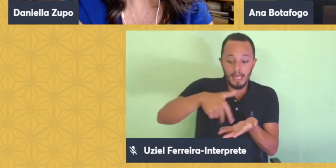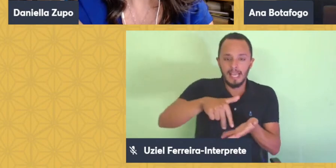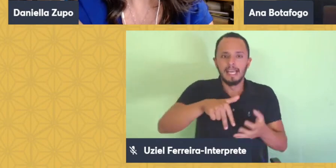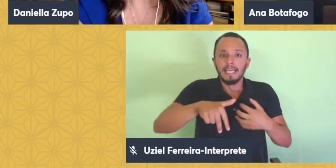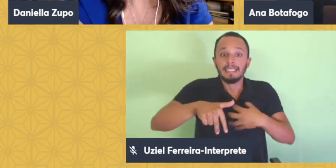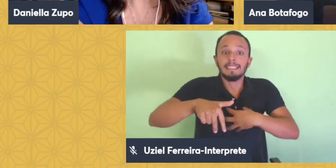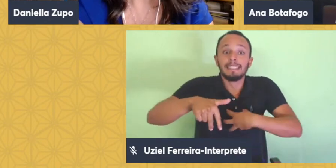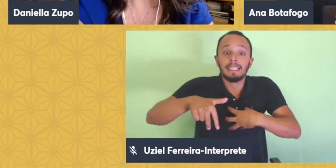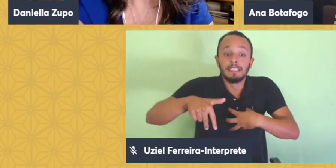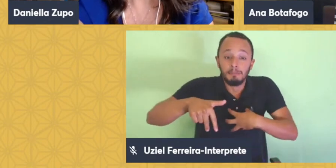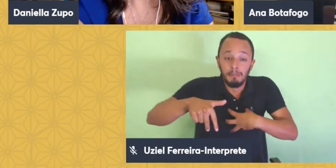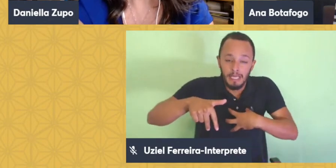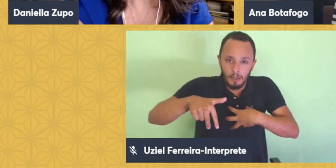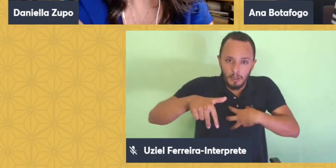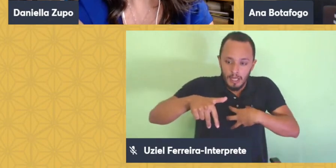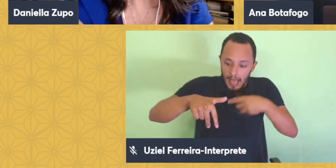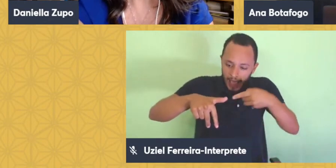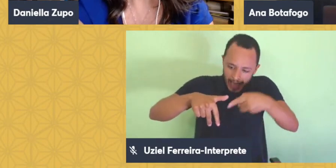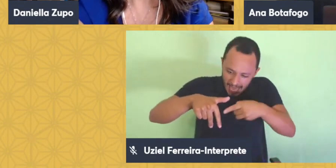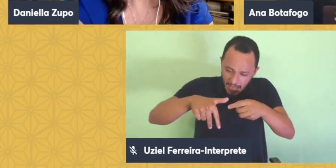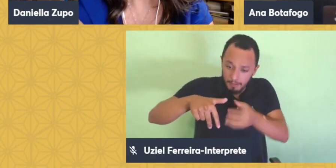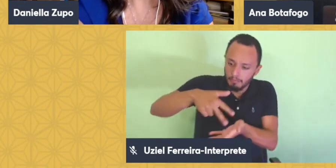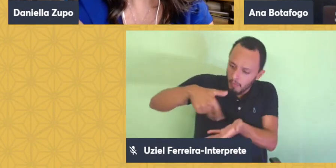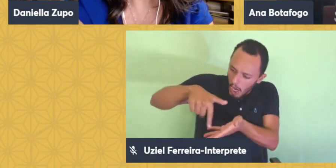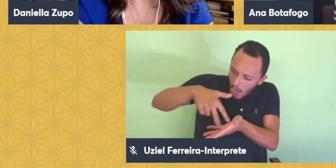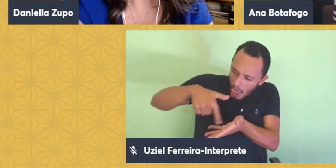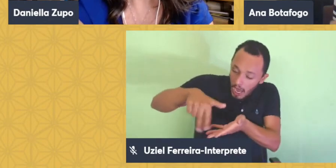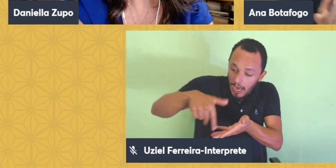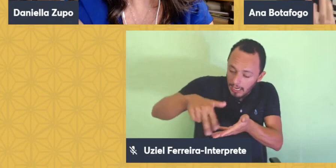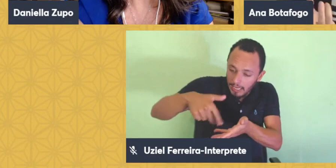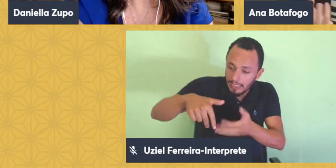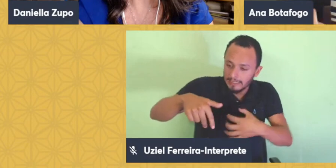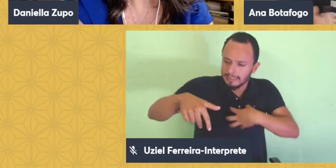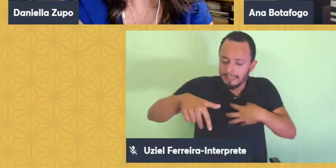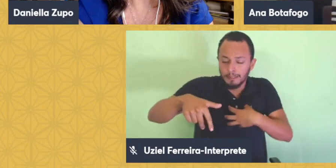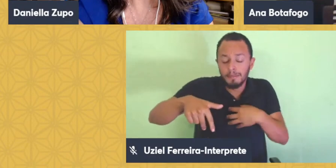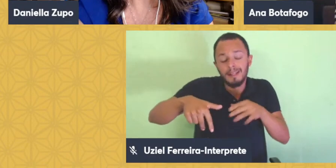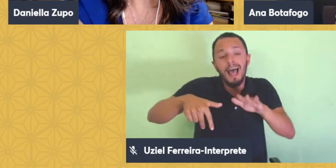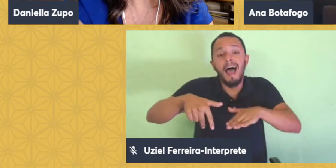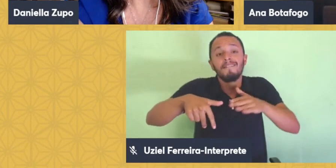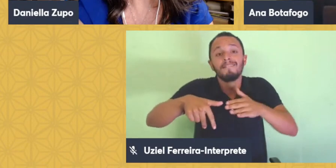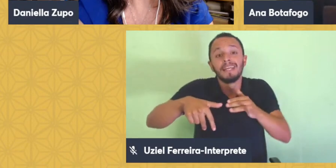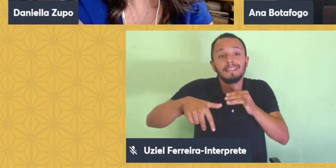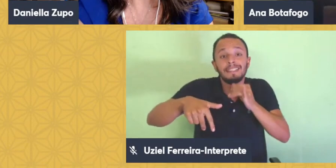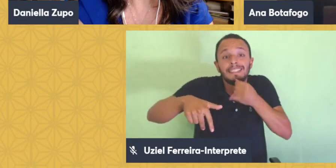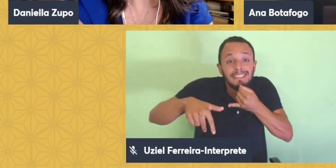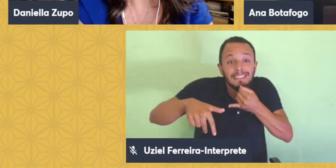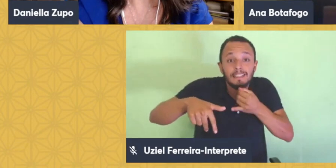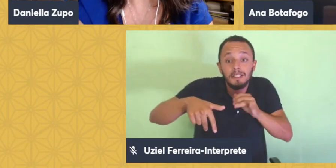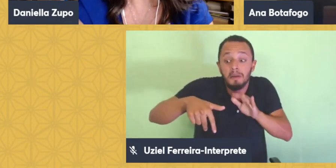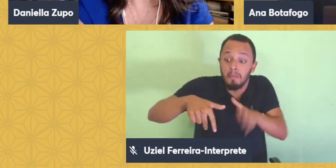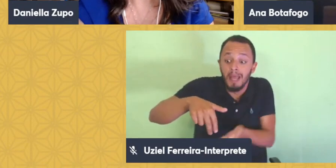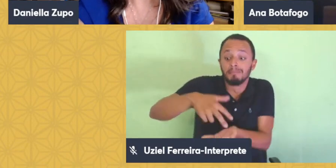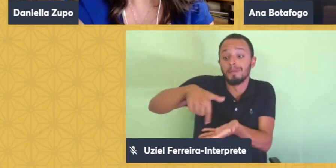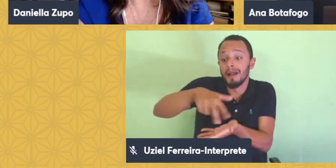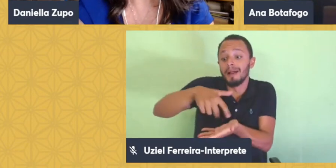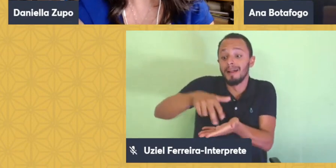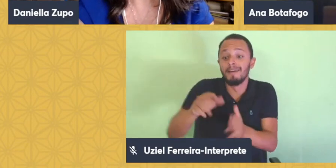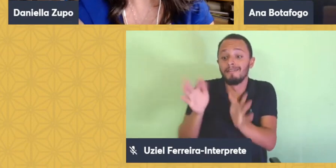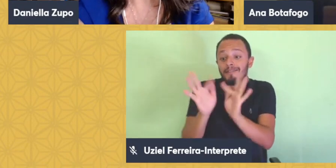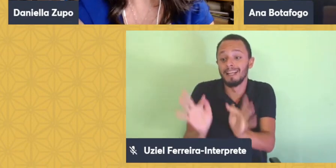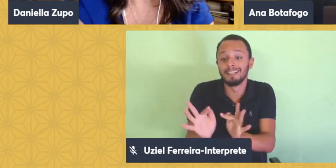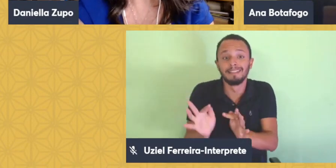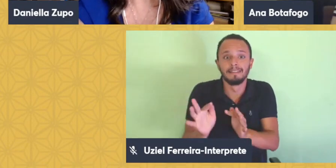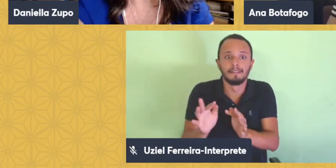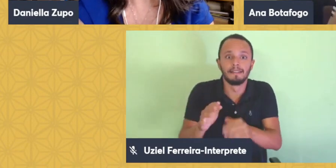daquele momento daquele corpo o corpo pode no momento de intervalo pode estar introspectivo